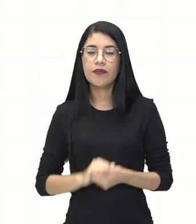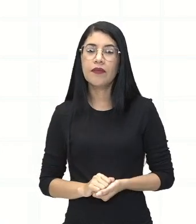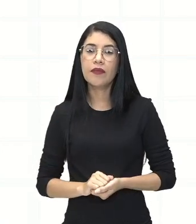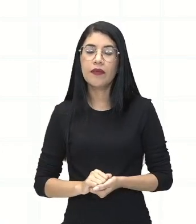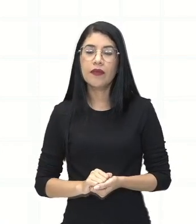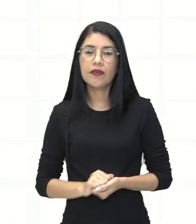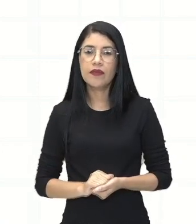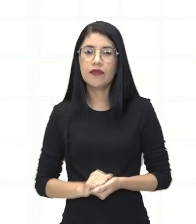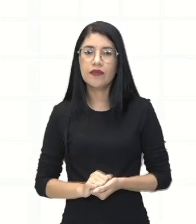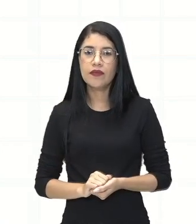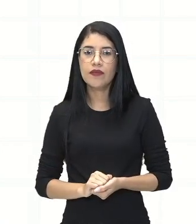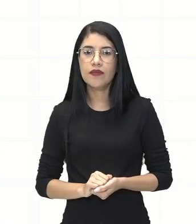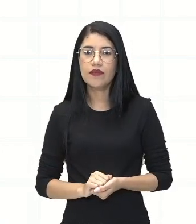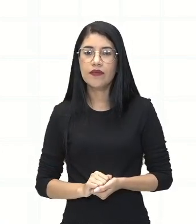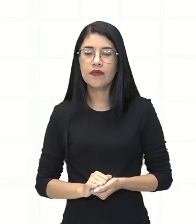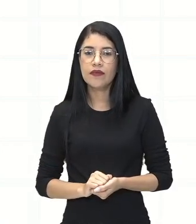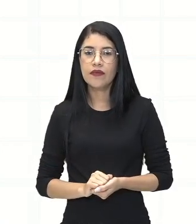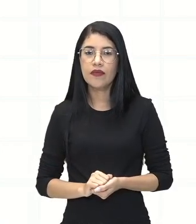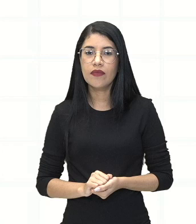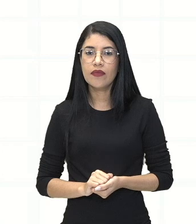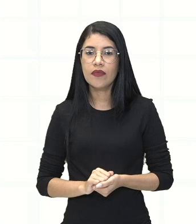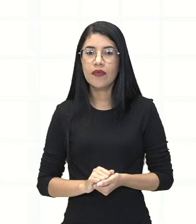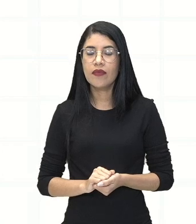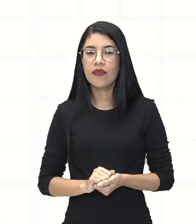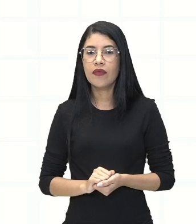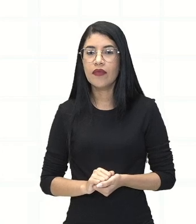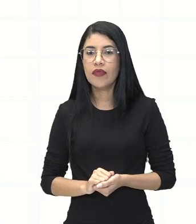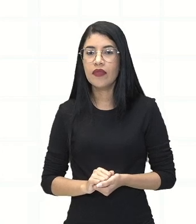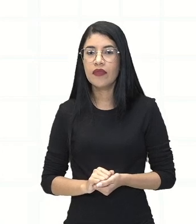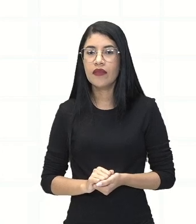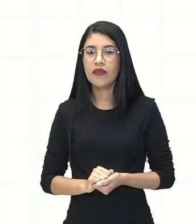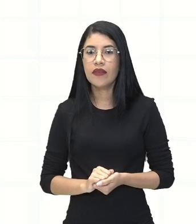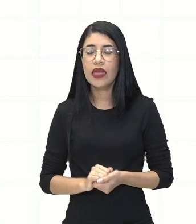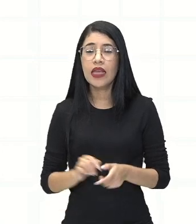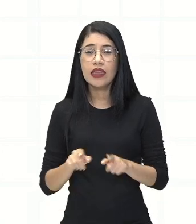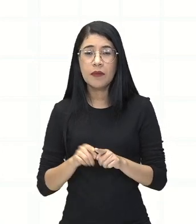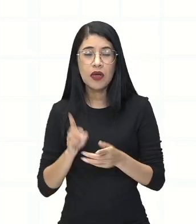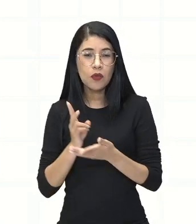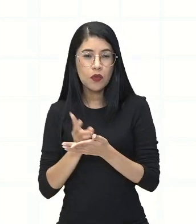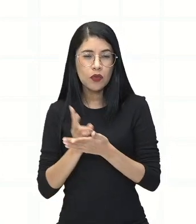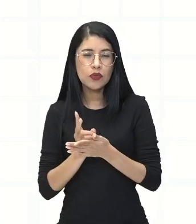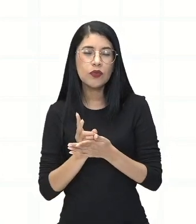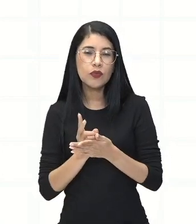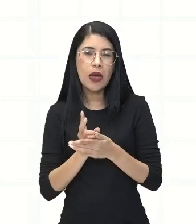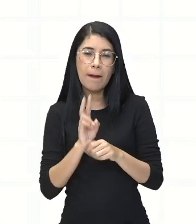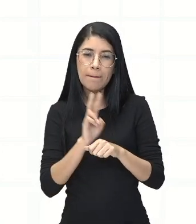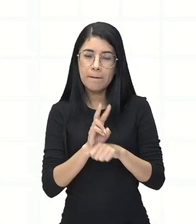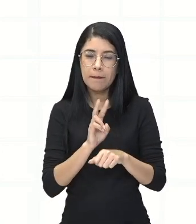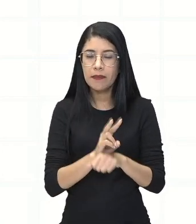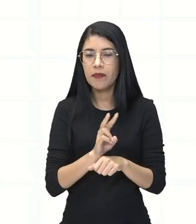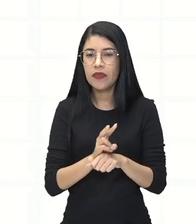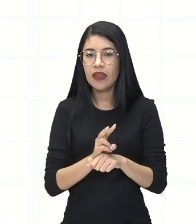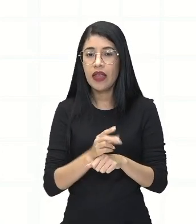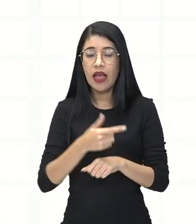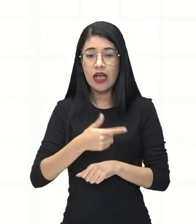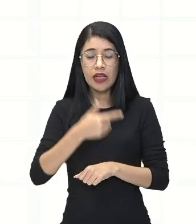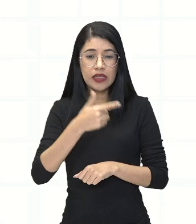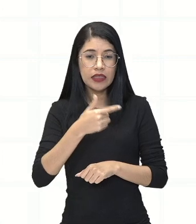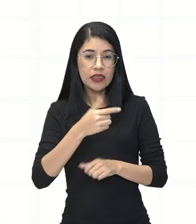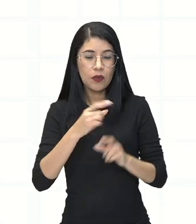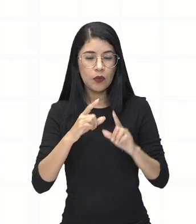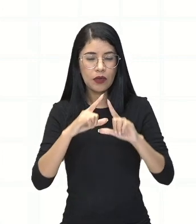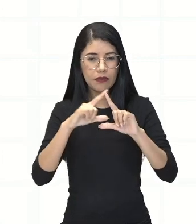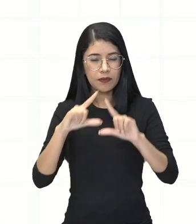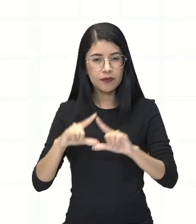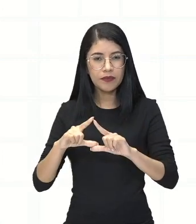Quéopes, ela é a mais alta e é a que está mais intacta. A segunda maior pirâmide, ela mede